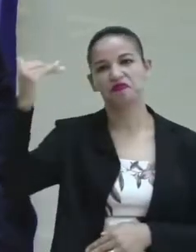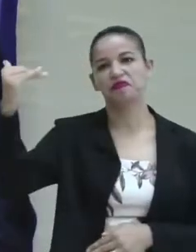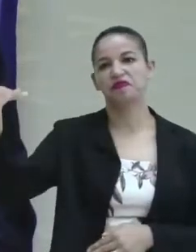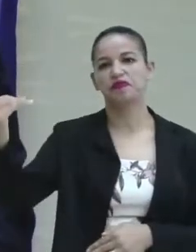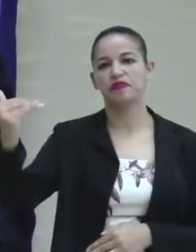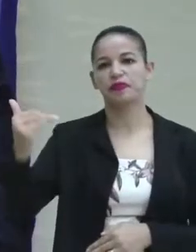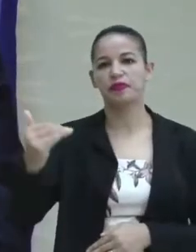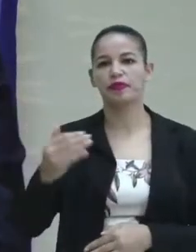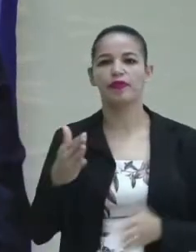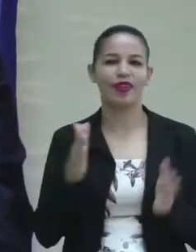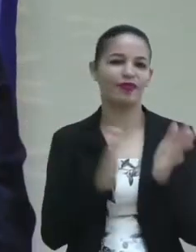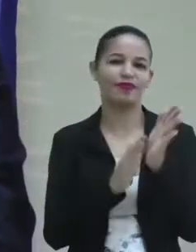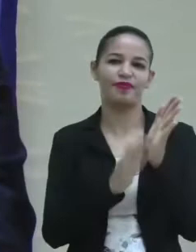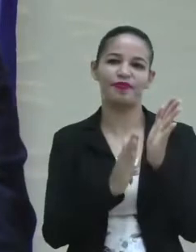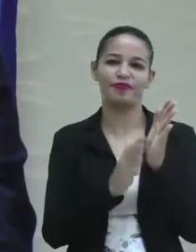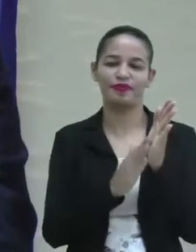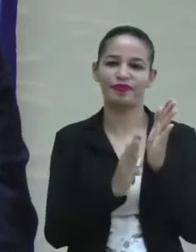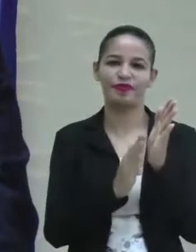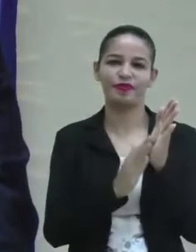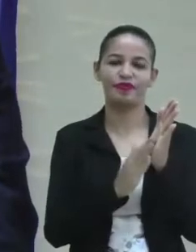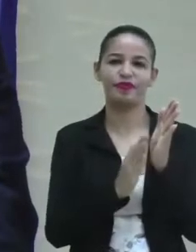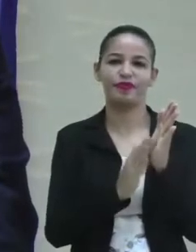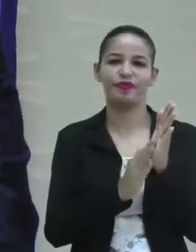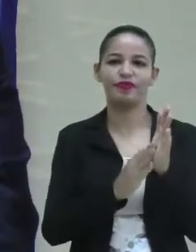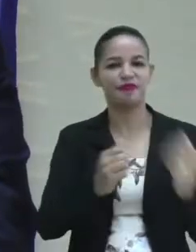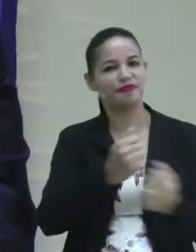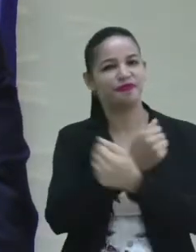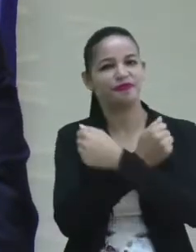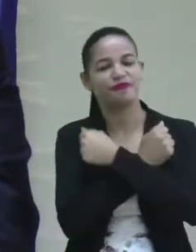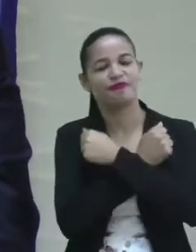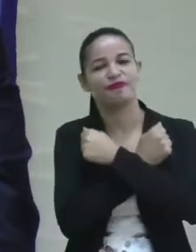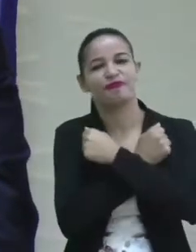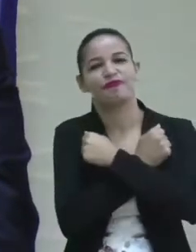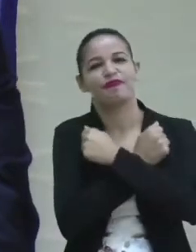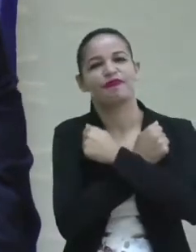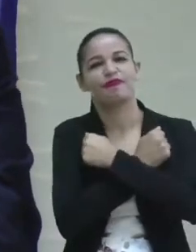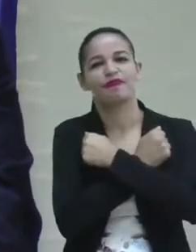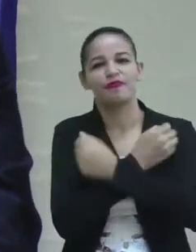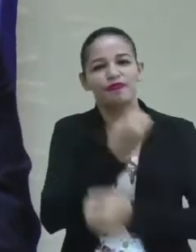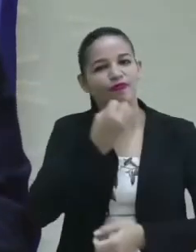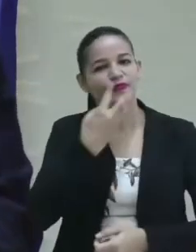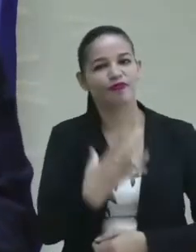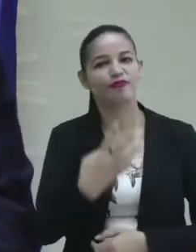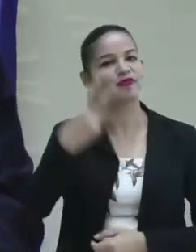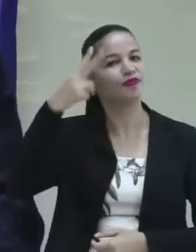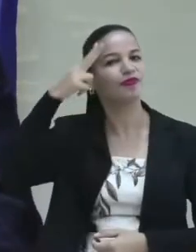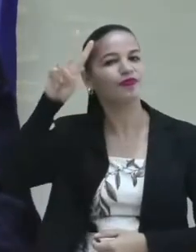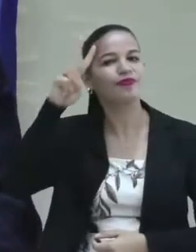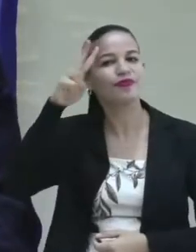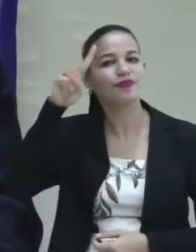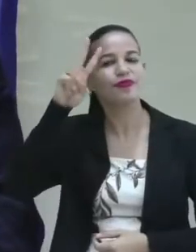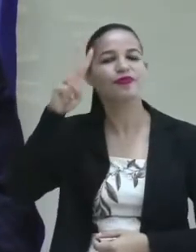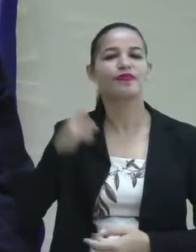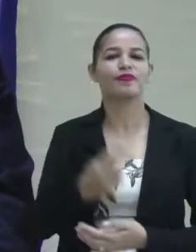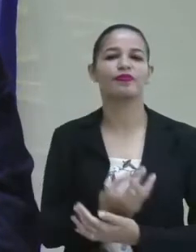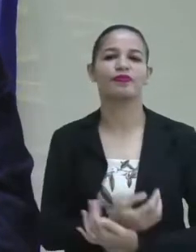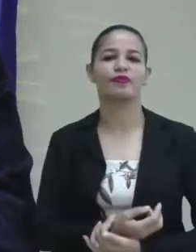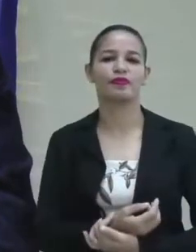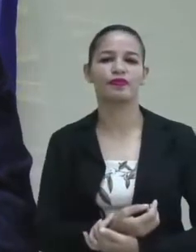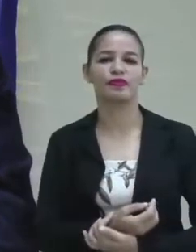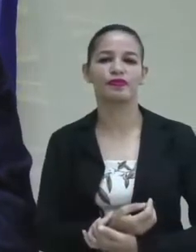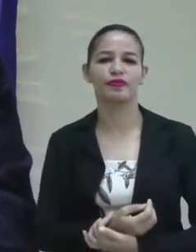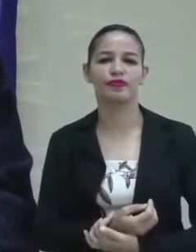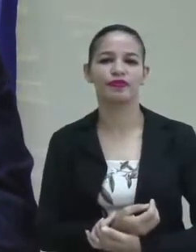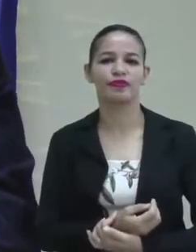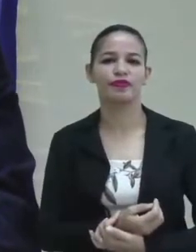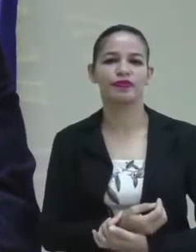município. Então, parabéns, leve mesmo esse abraço bem apertado. Tenho também boas lembranças de vocês lá no Pingo de Gente, onde a gente